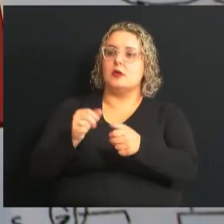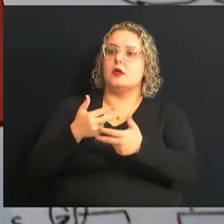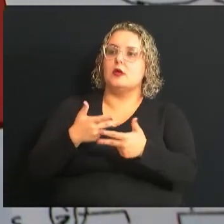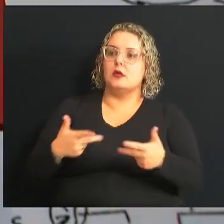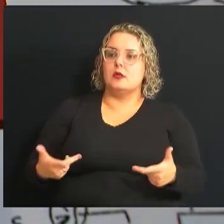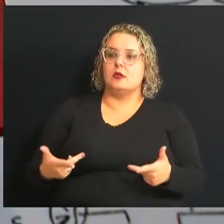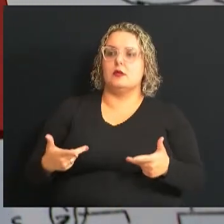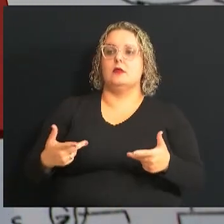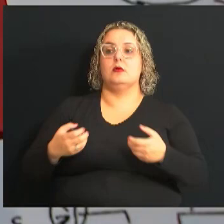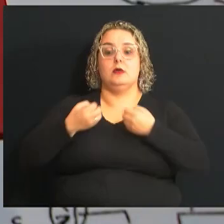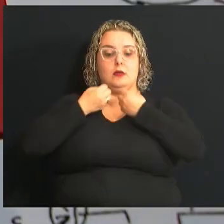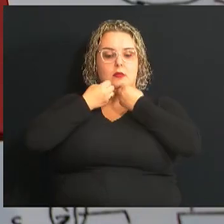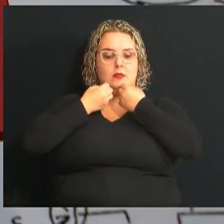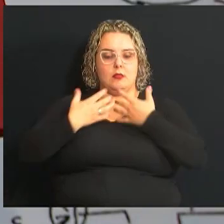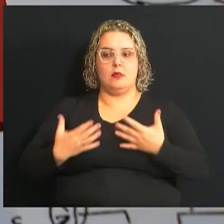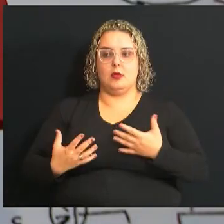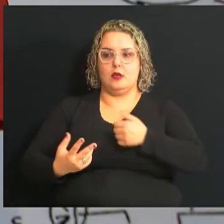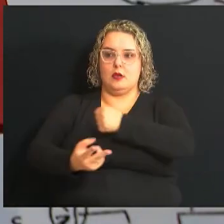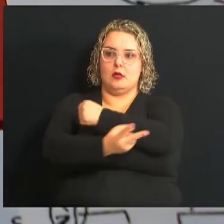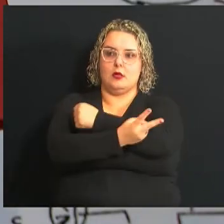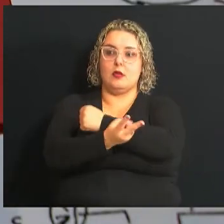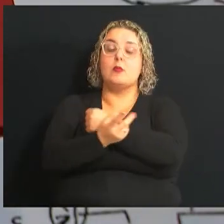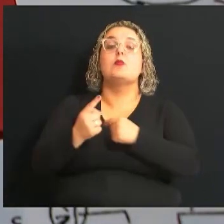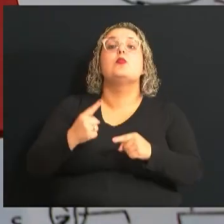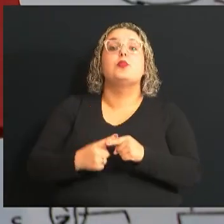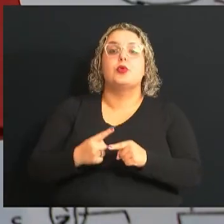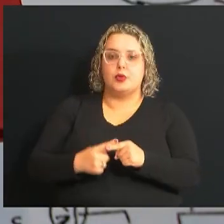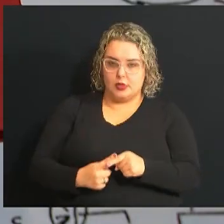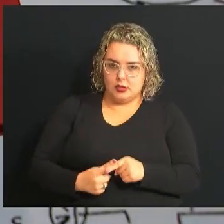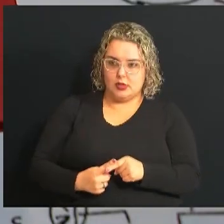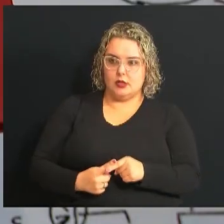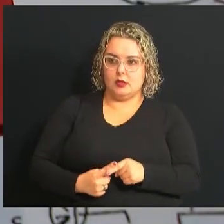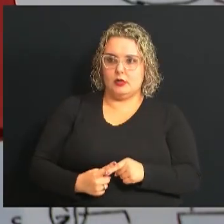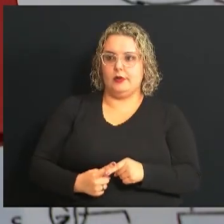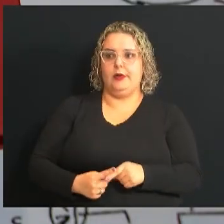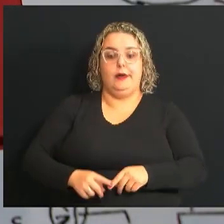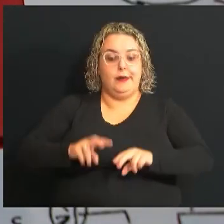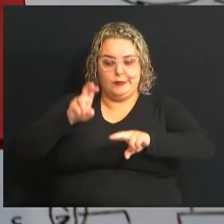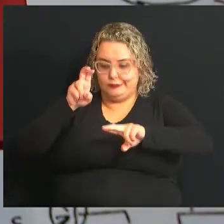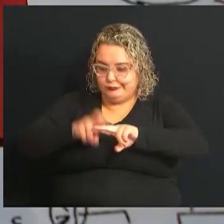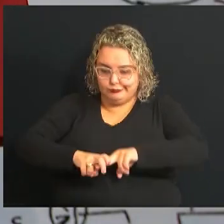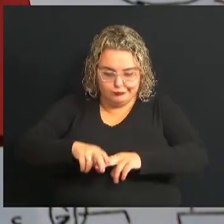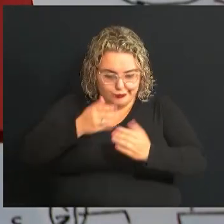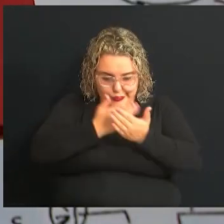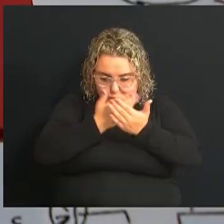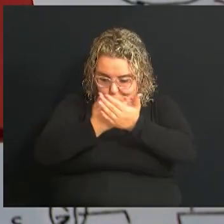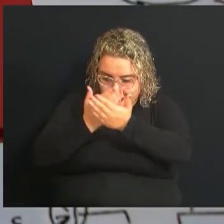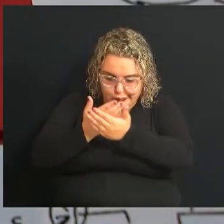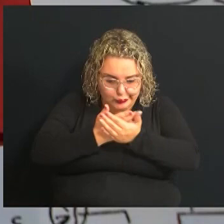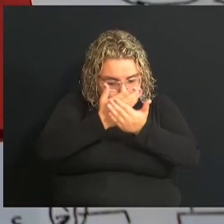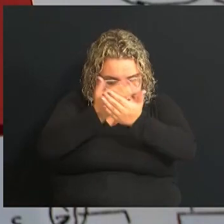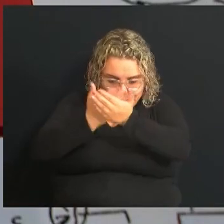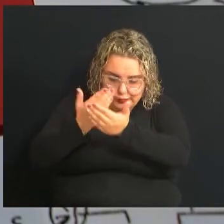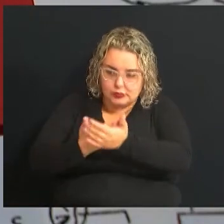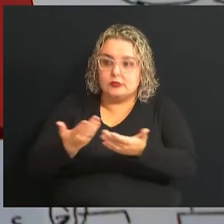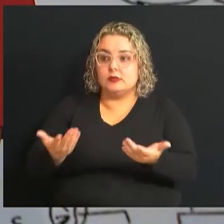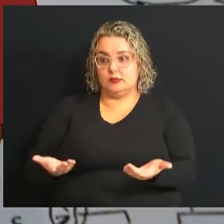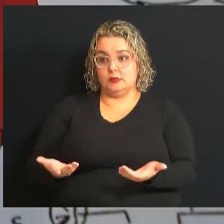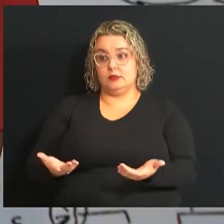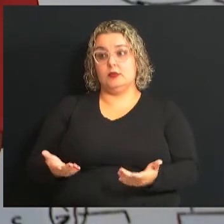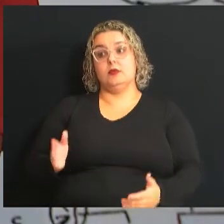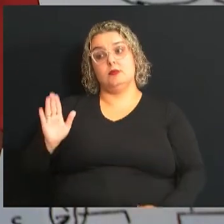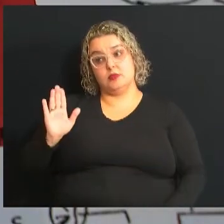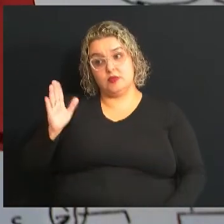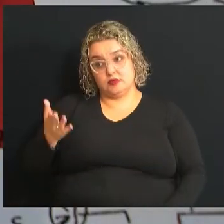deixam bem, cuide-se. Por quê? Porque ficar lá sentado, fazendo mais essas provas, e ainda para o candidato que vai